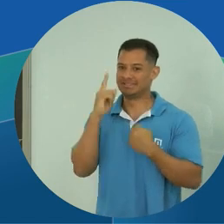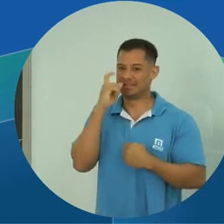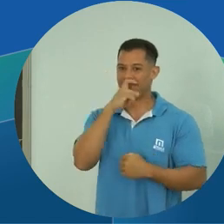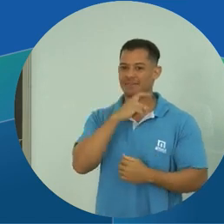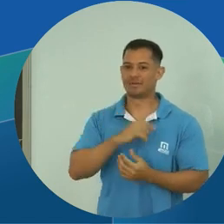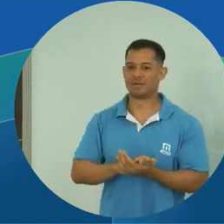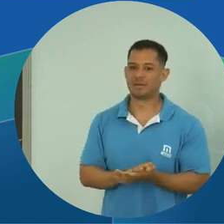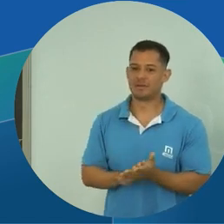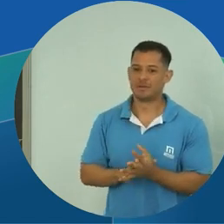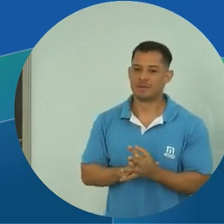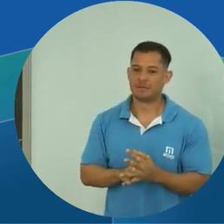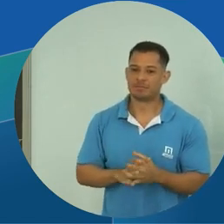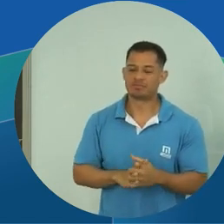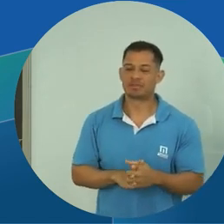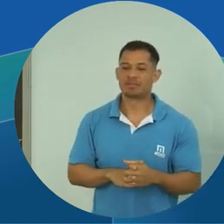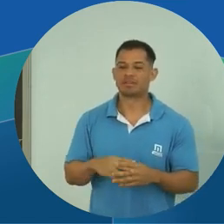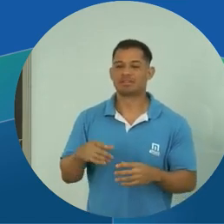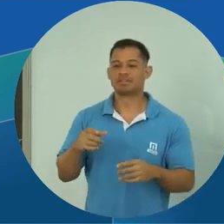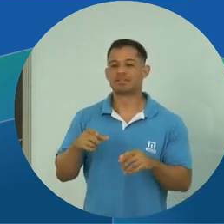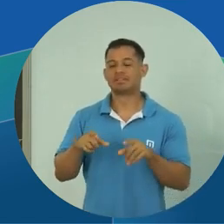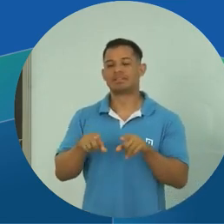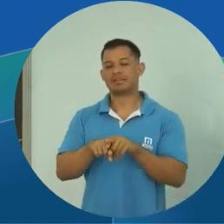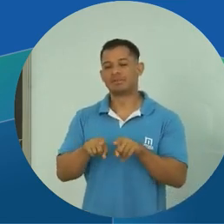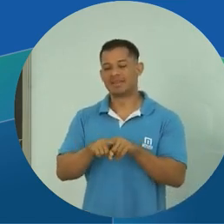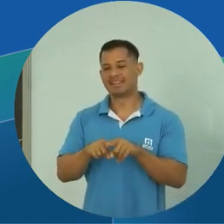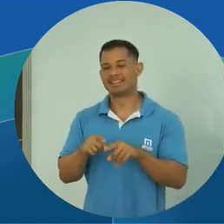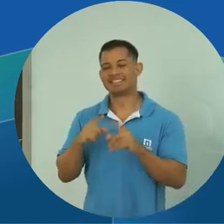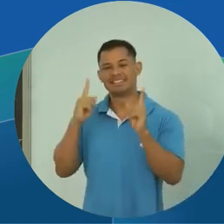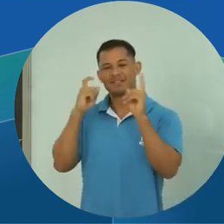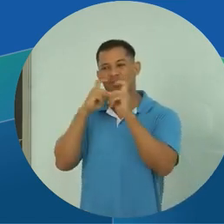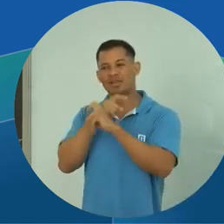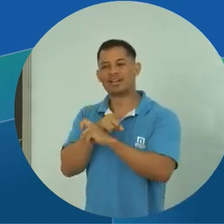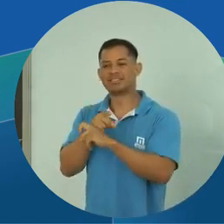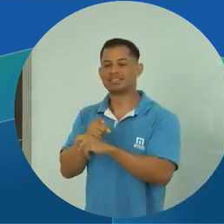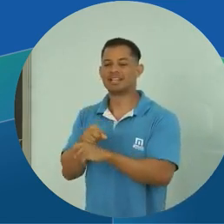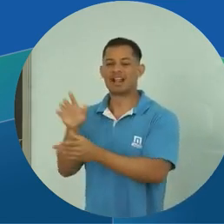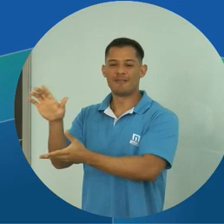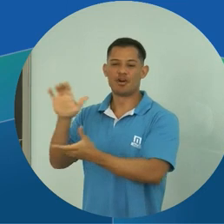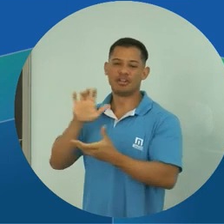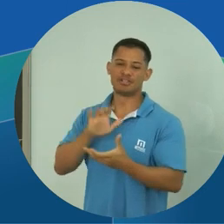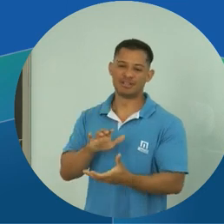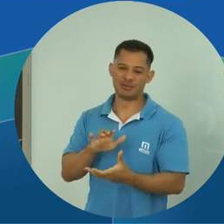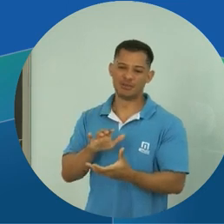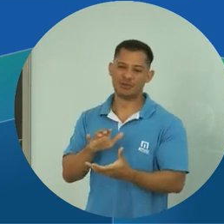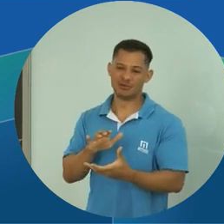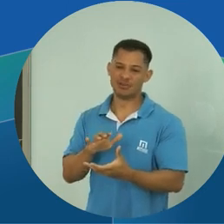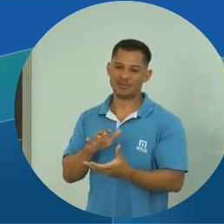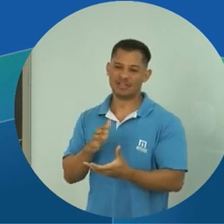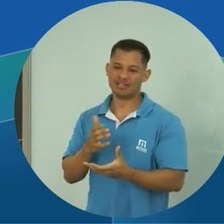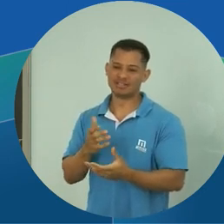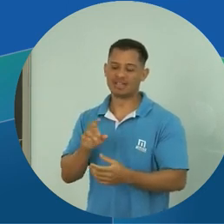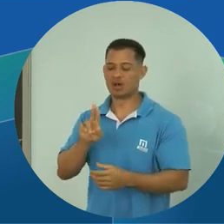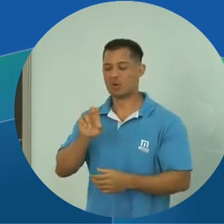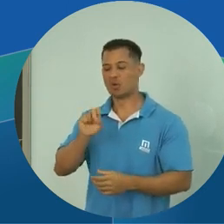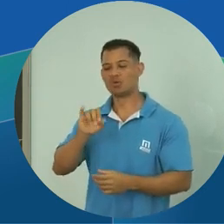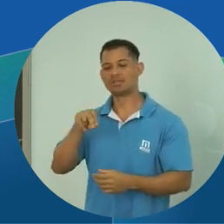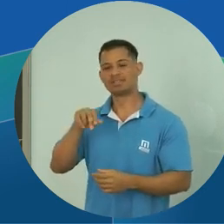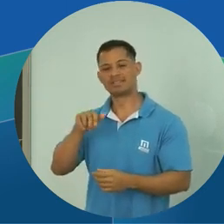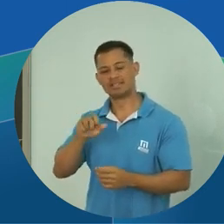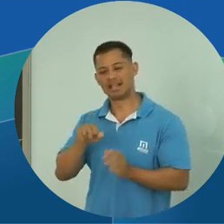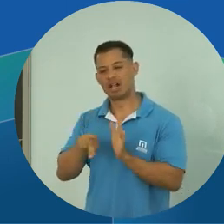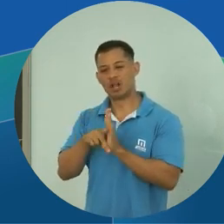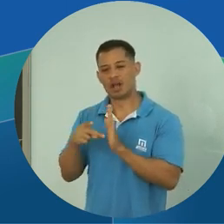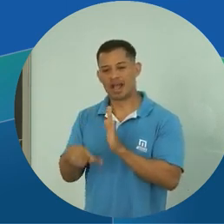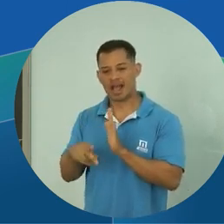A gente se deparou também com a disponibilidade de fornecedores, usinas locais, até